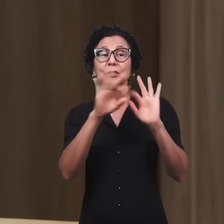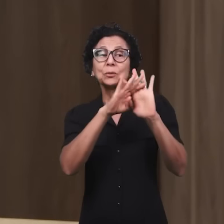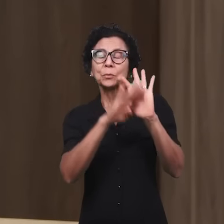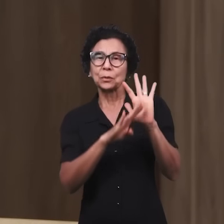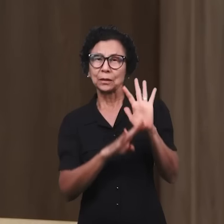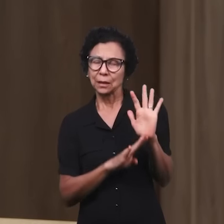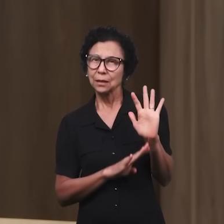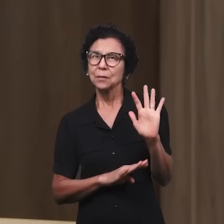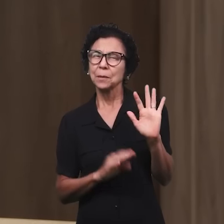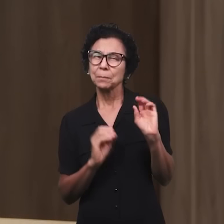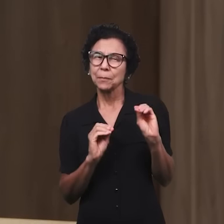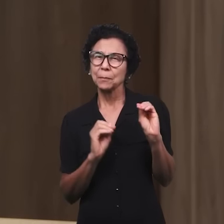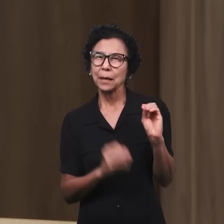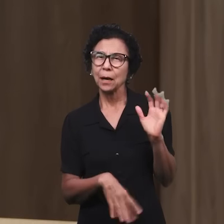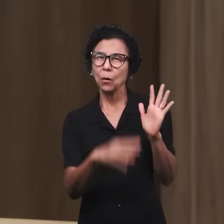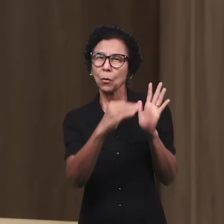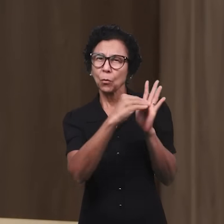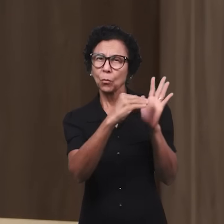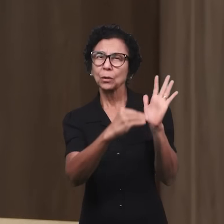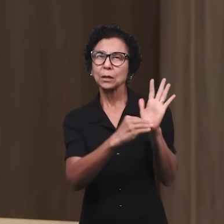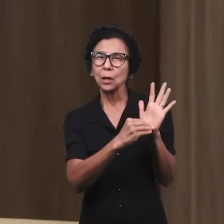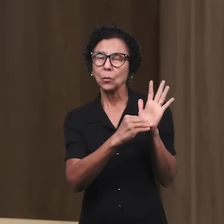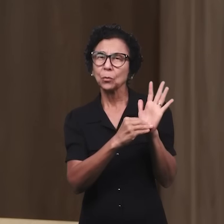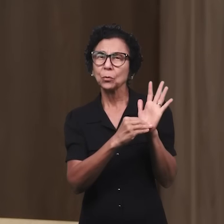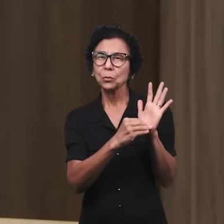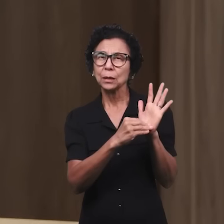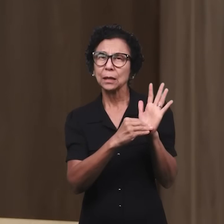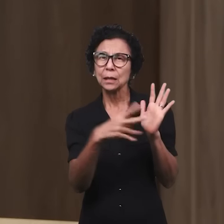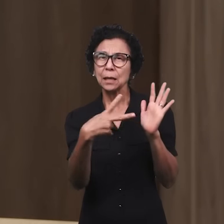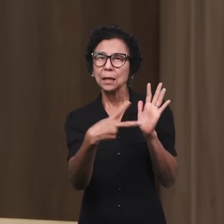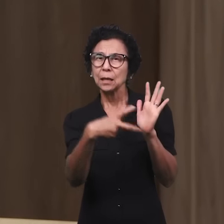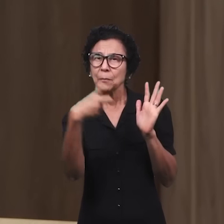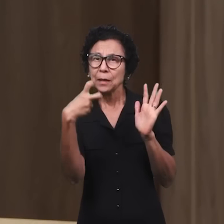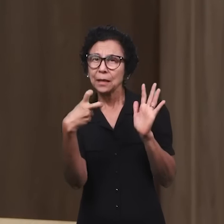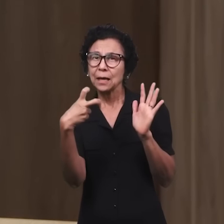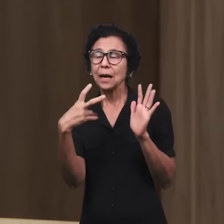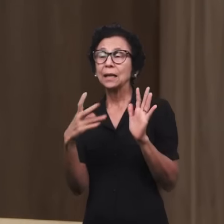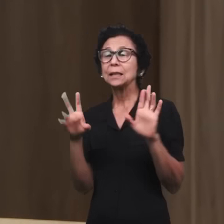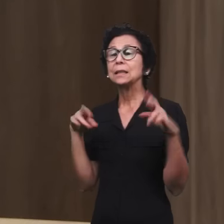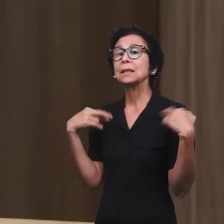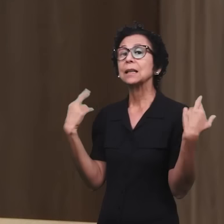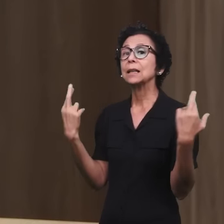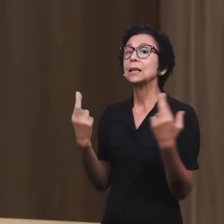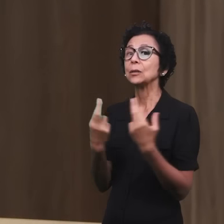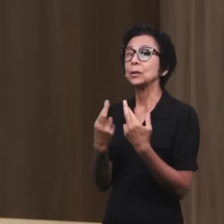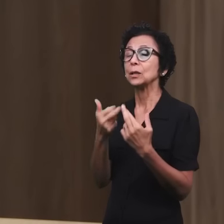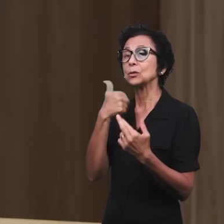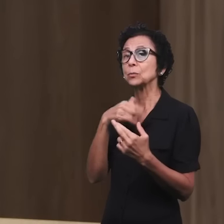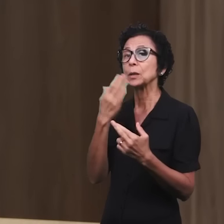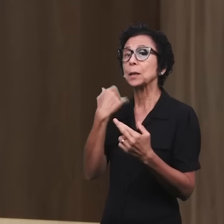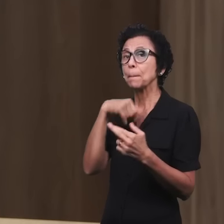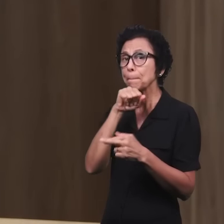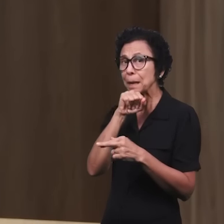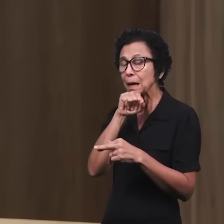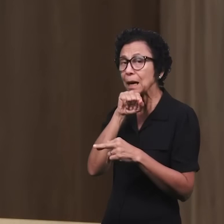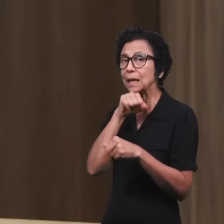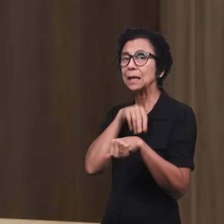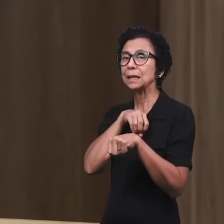algum conteúdo, alguma parte, para aplicar na reunião. Porque como tem muitos pais, ele